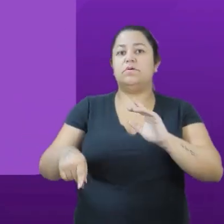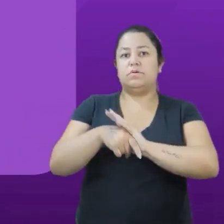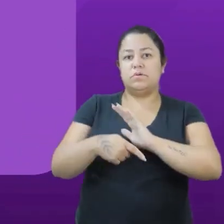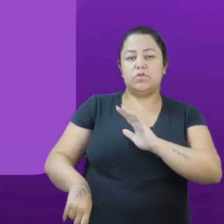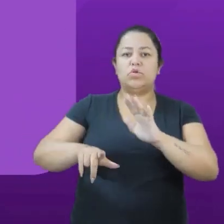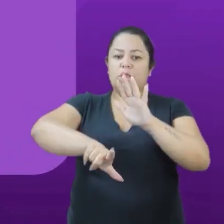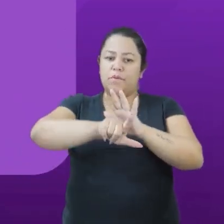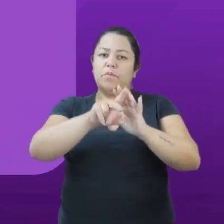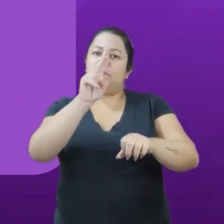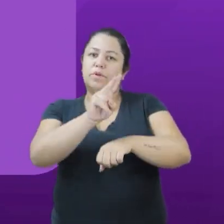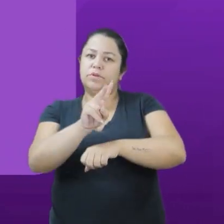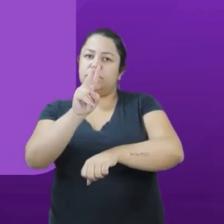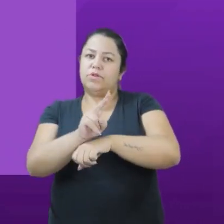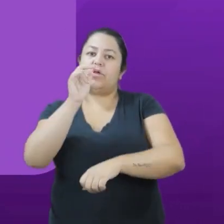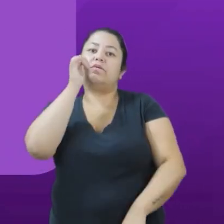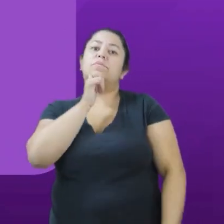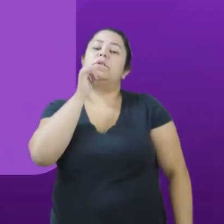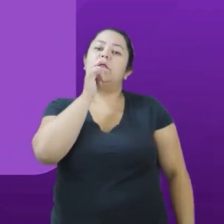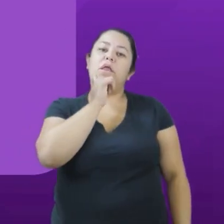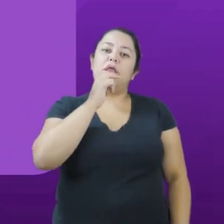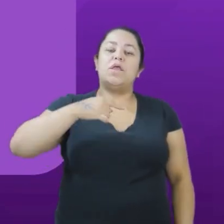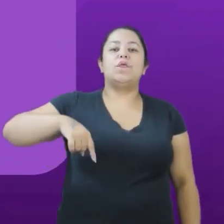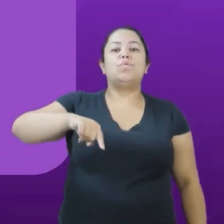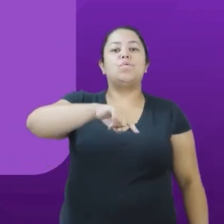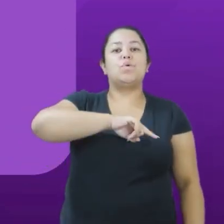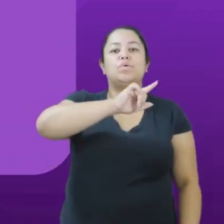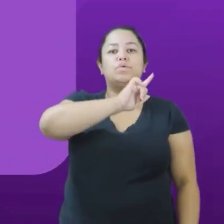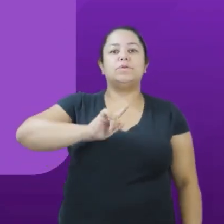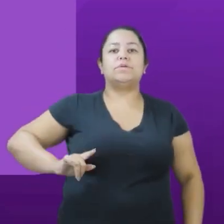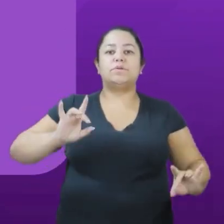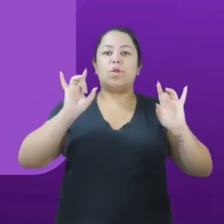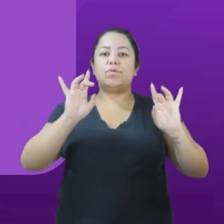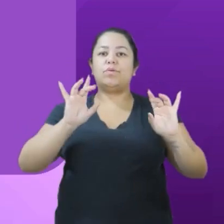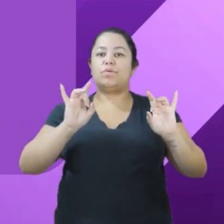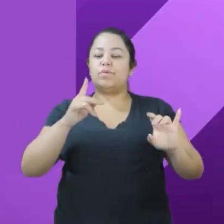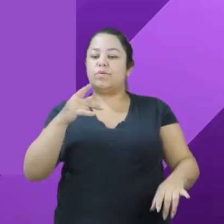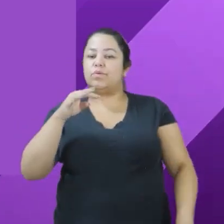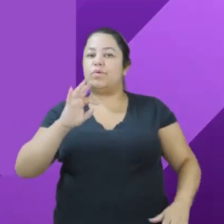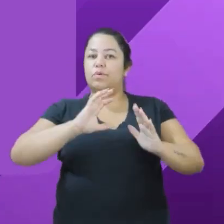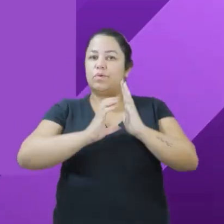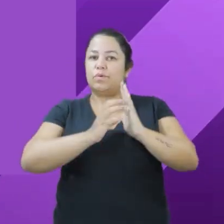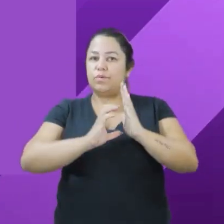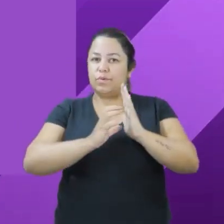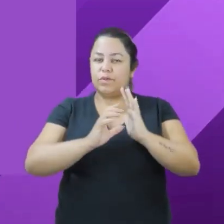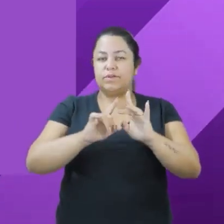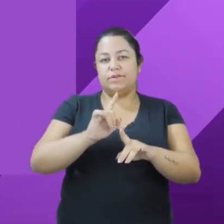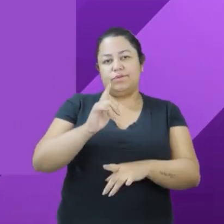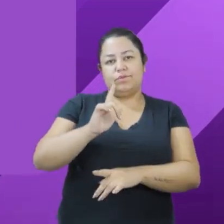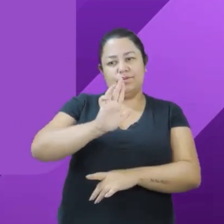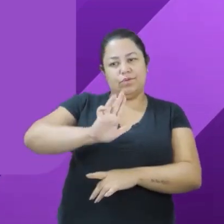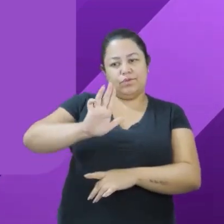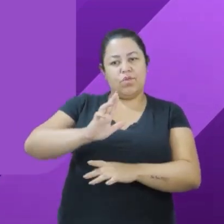que protegem as mulheres, E o nosso governo, em especial o governo do PT, desde o primeiro governo Lula,